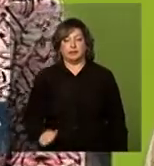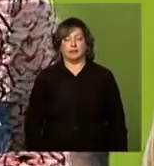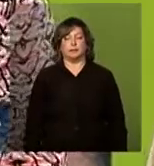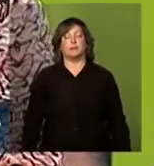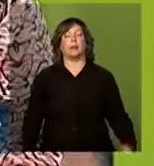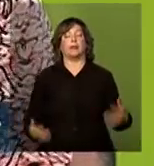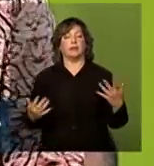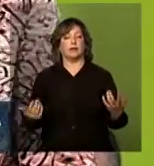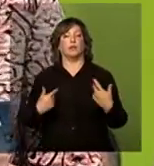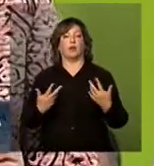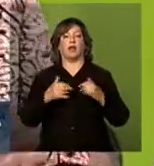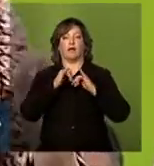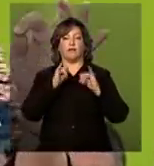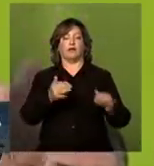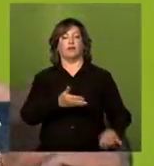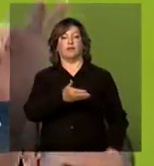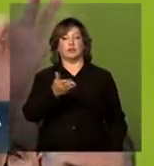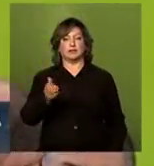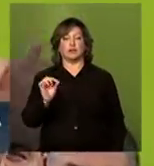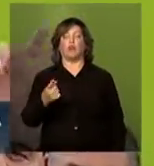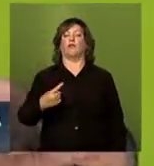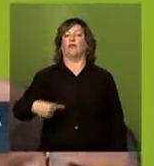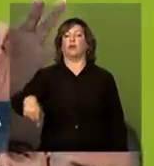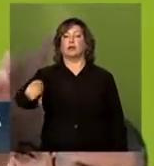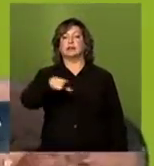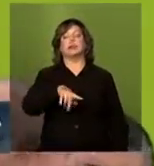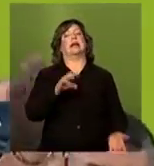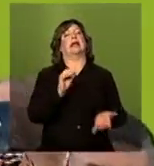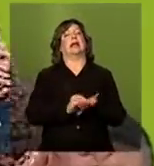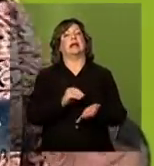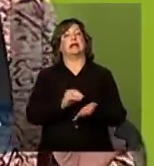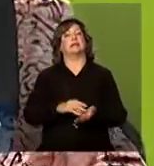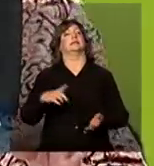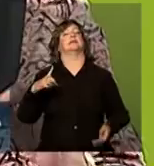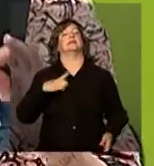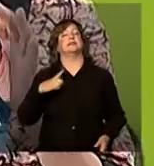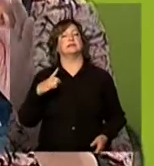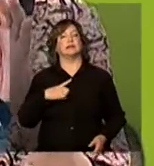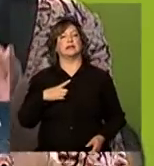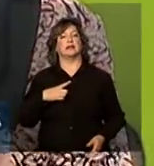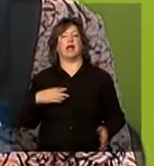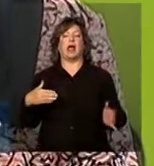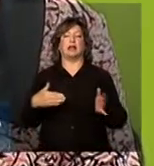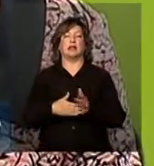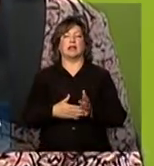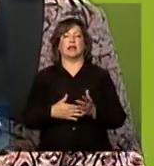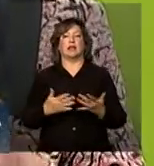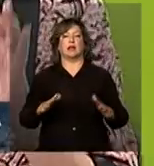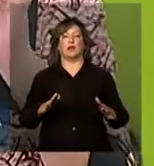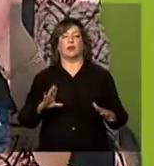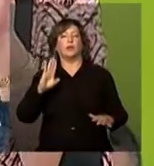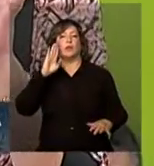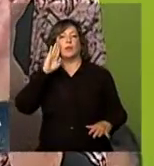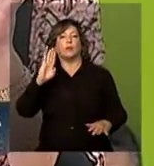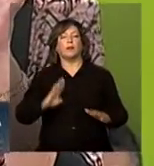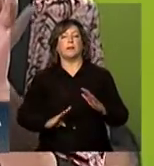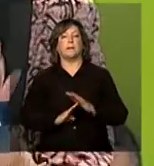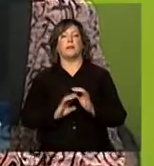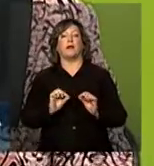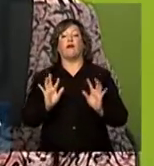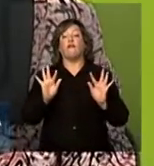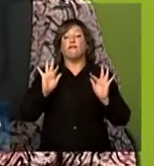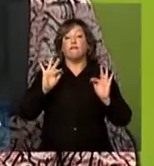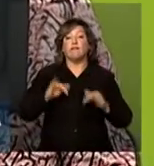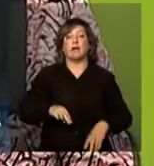eu quero dizer para vocês que vocês ainda T até no máximo o final de